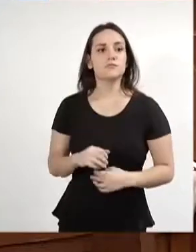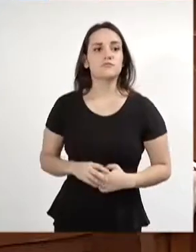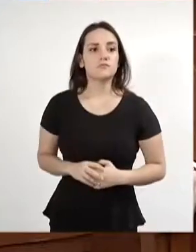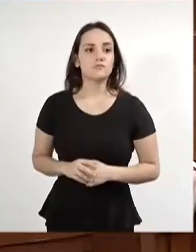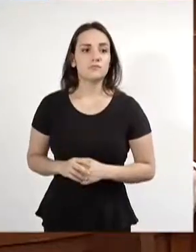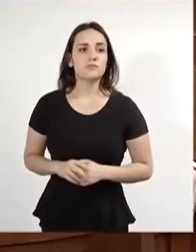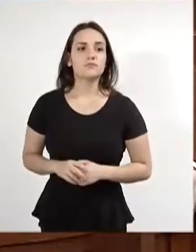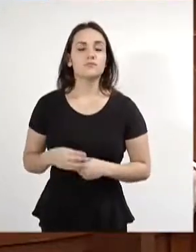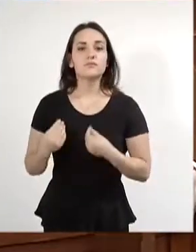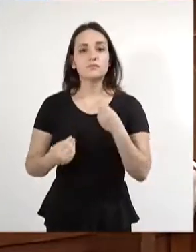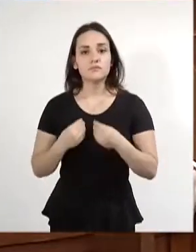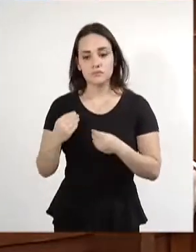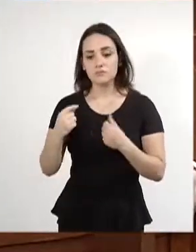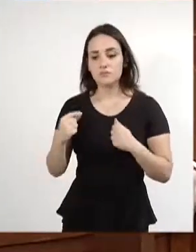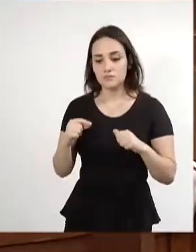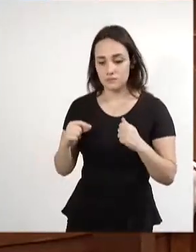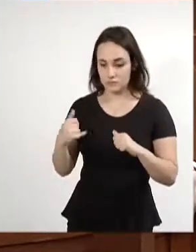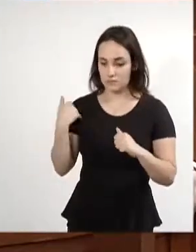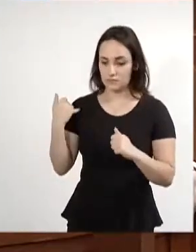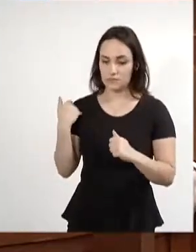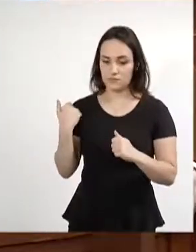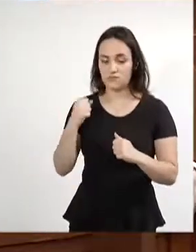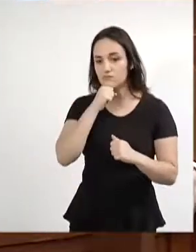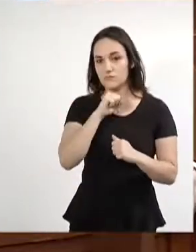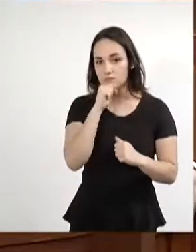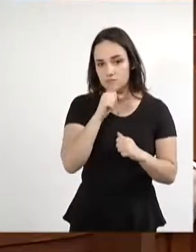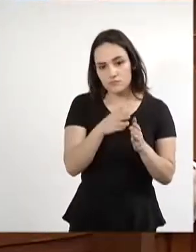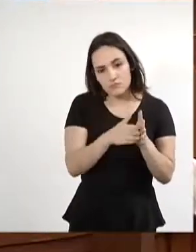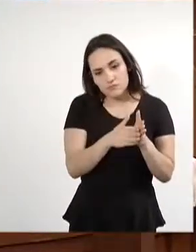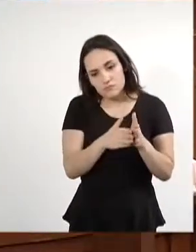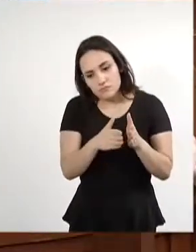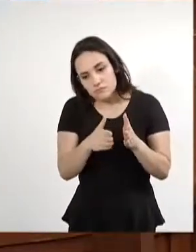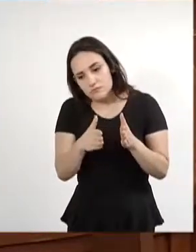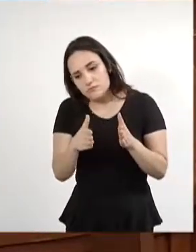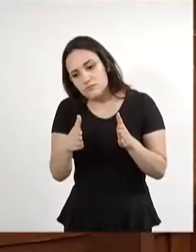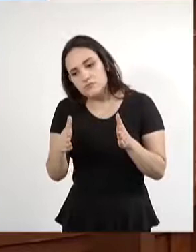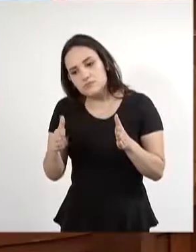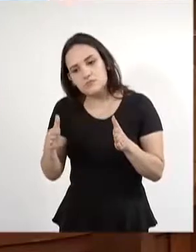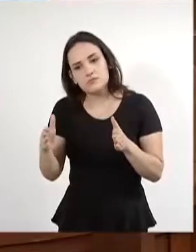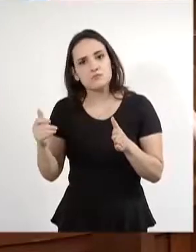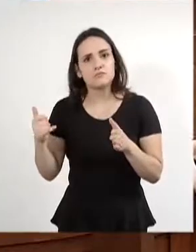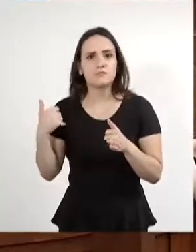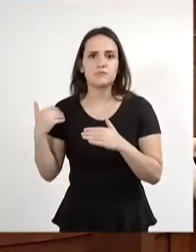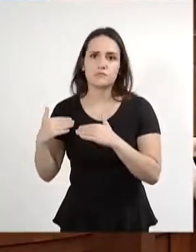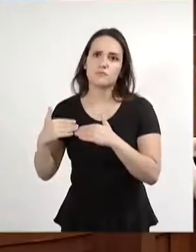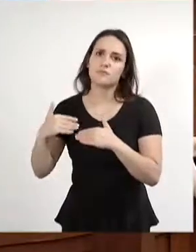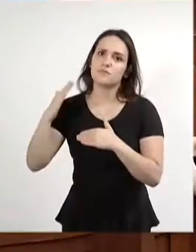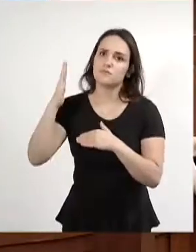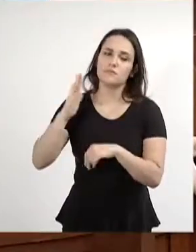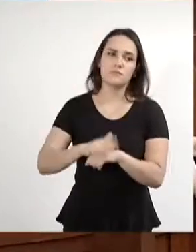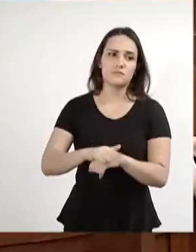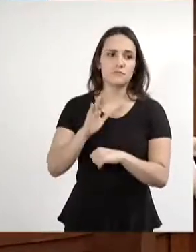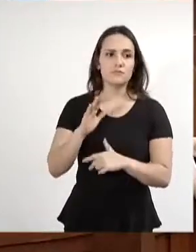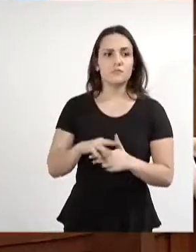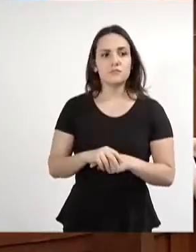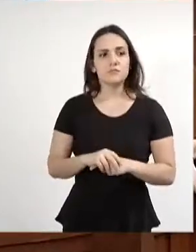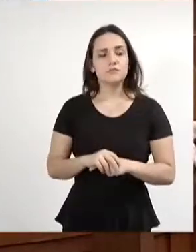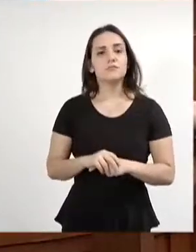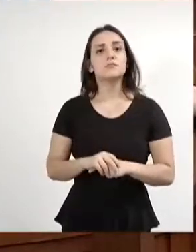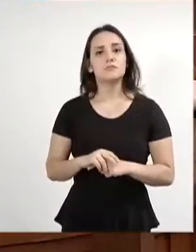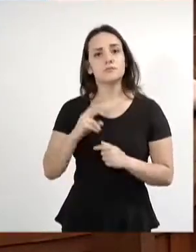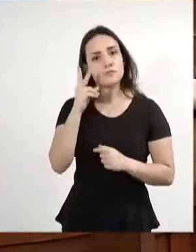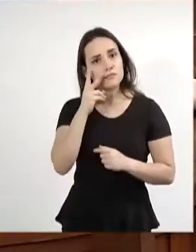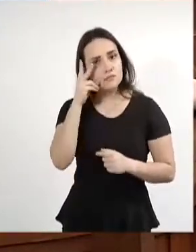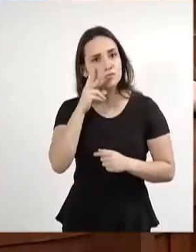do envelhecimento ativo, para falar da preocupação que os vereadores têm e que a